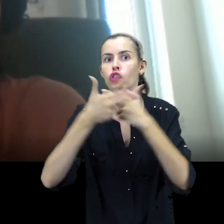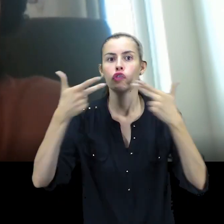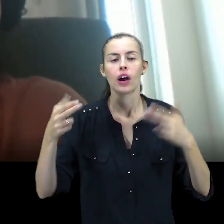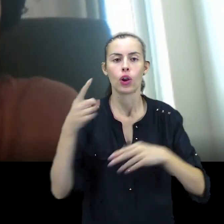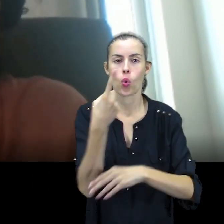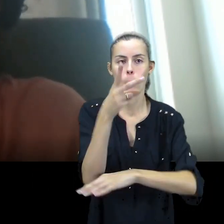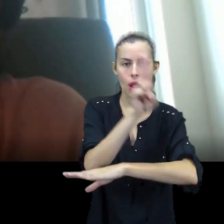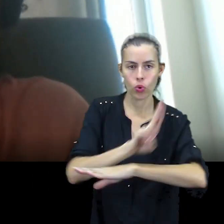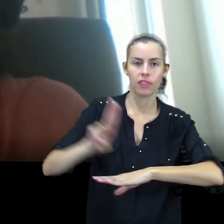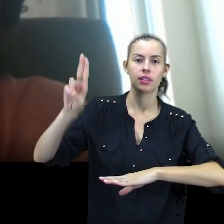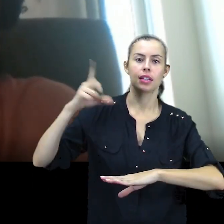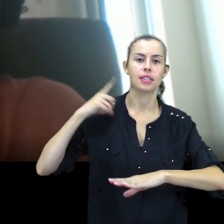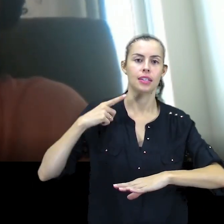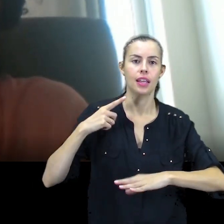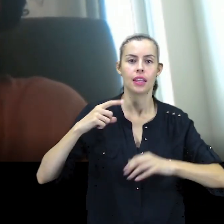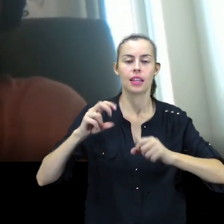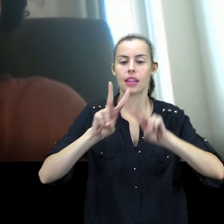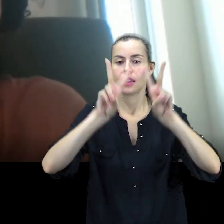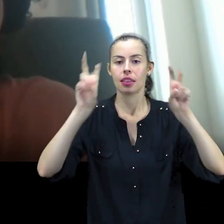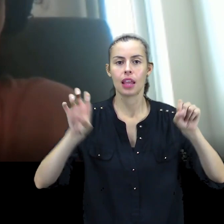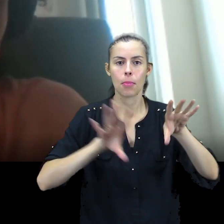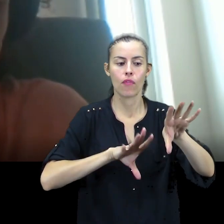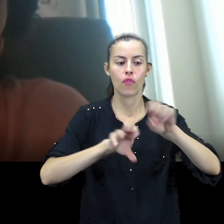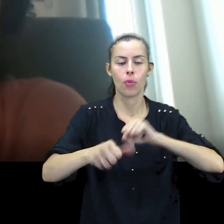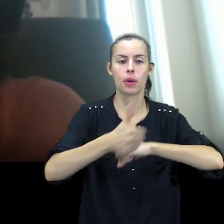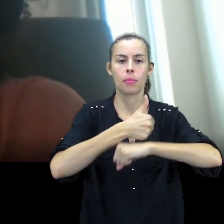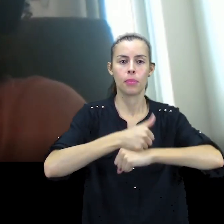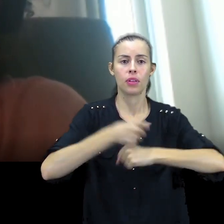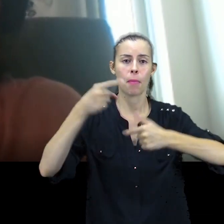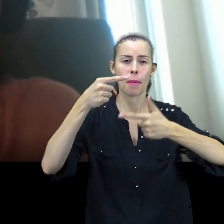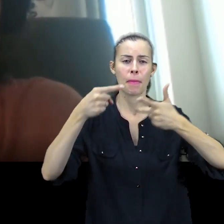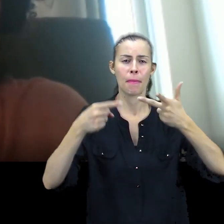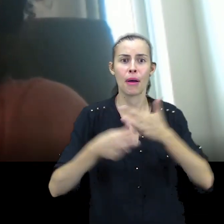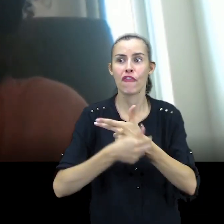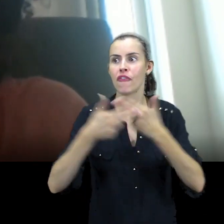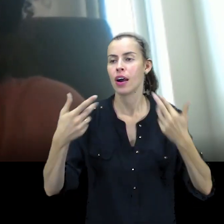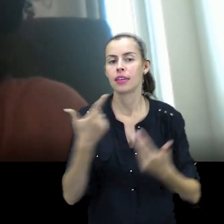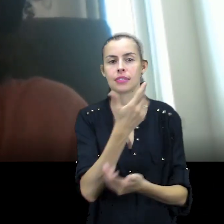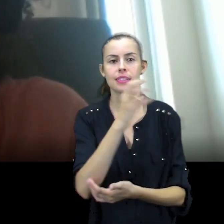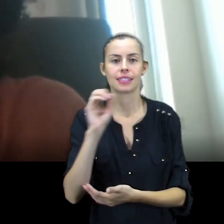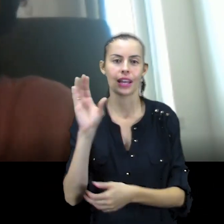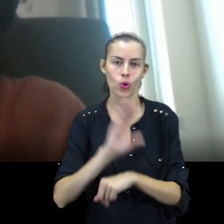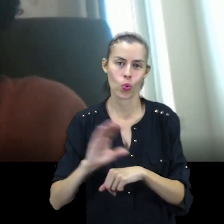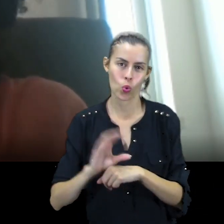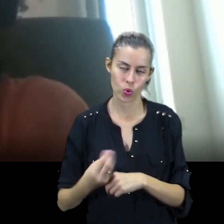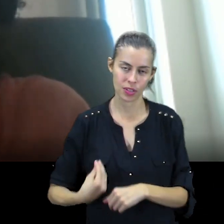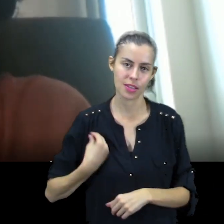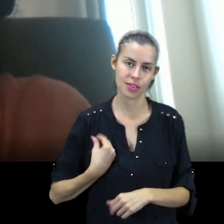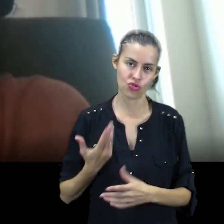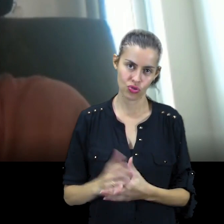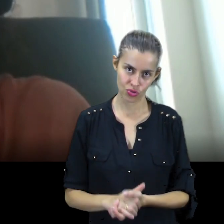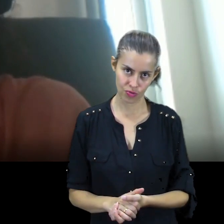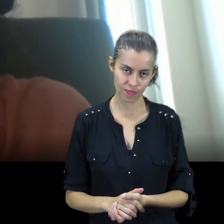mas a gente construiu isso realmente coletivamente. Então, a resolução da extensão, ela foi feita, a